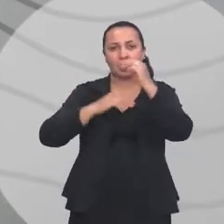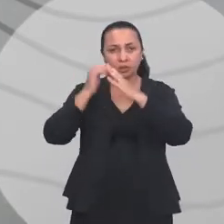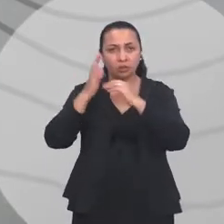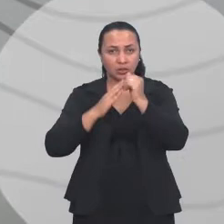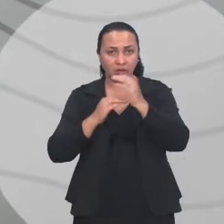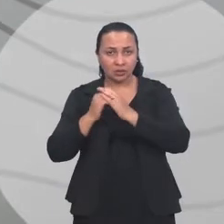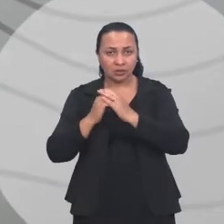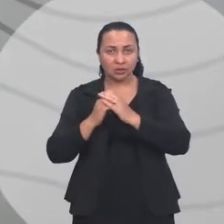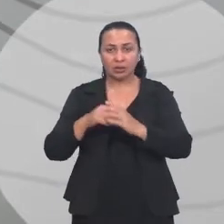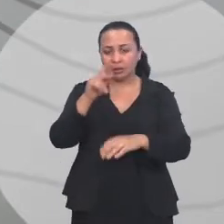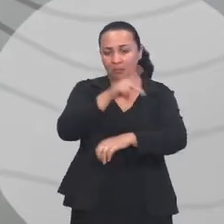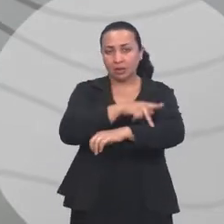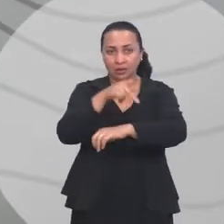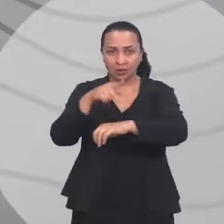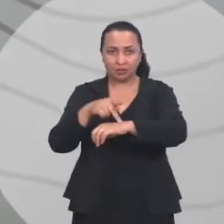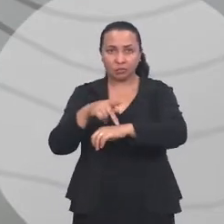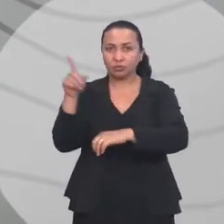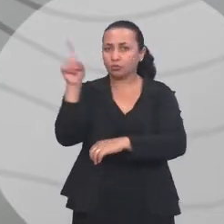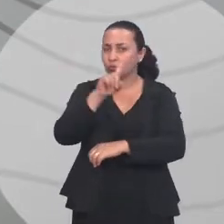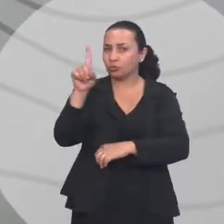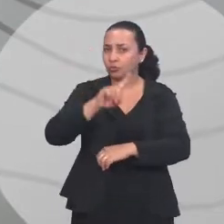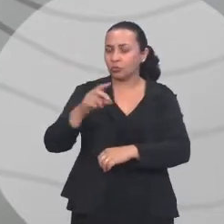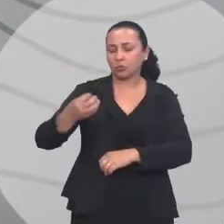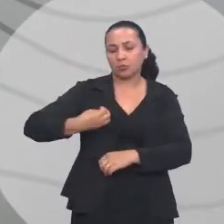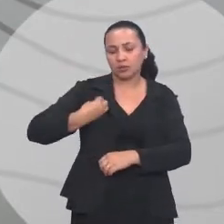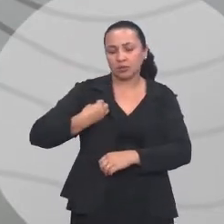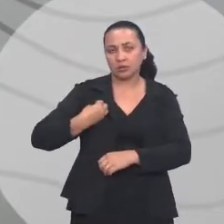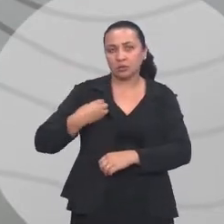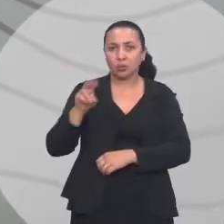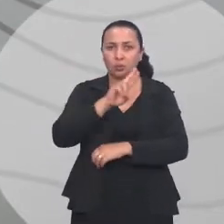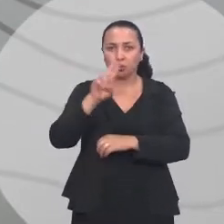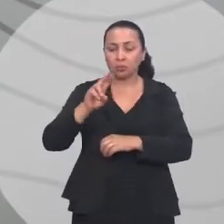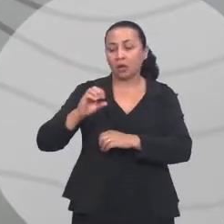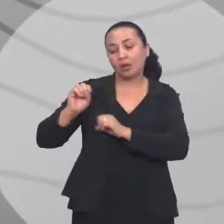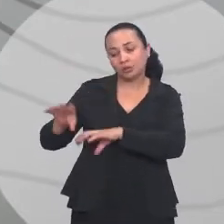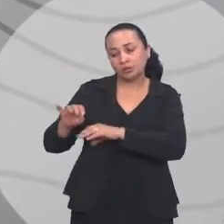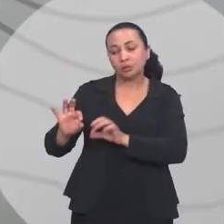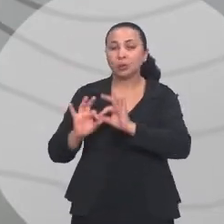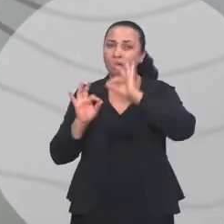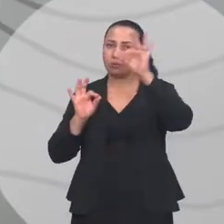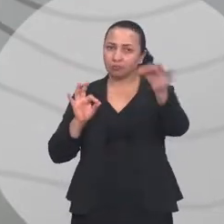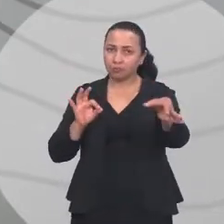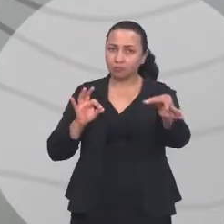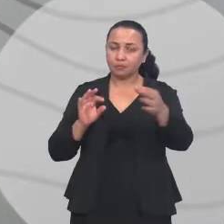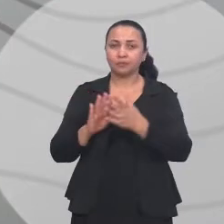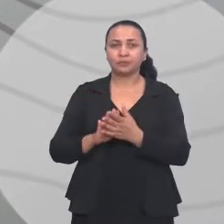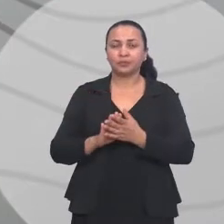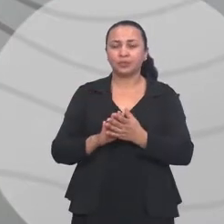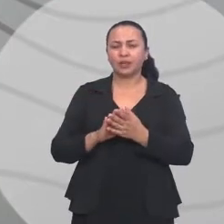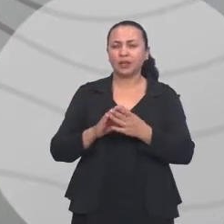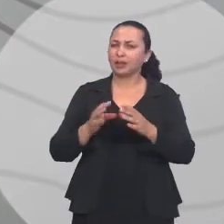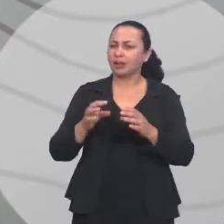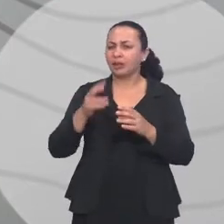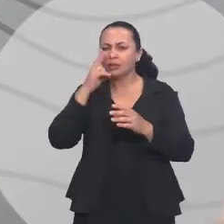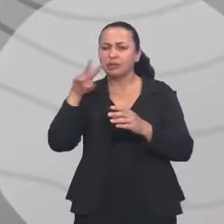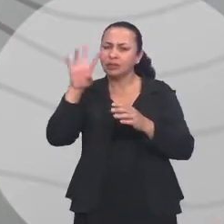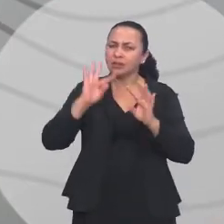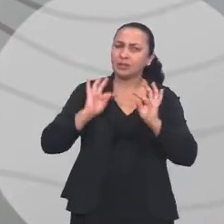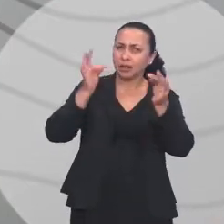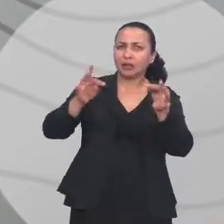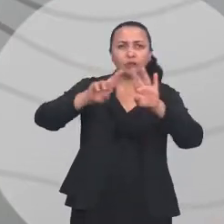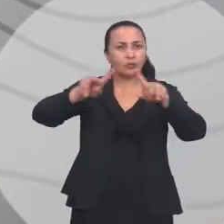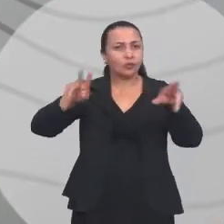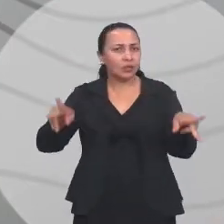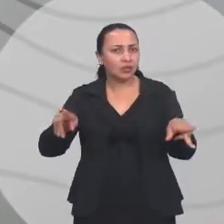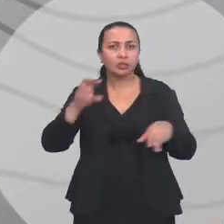práticas presentes práticas pedagógicas não presenciais o chamado ensino remoto que do ponto de vista técnico é diferente de